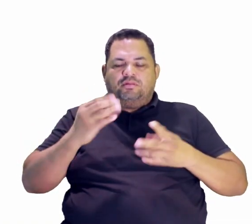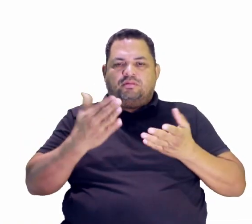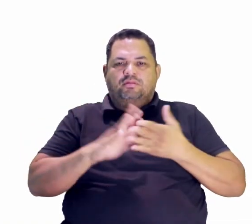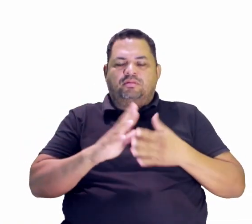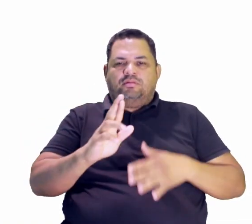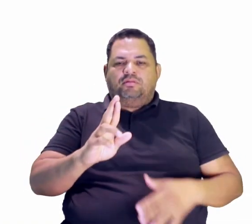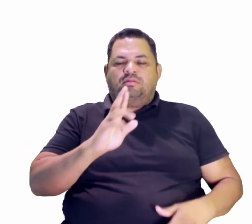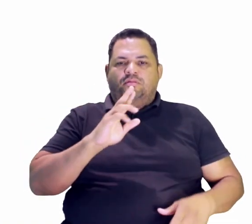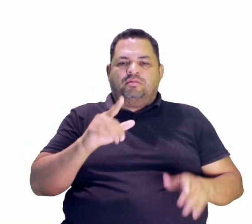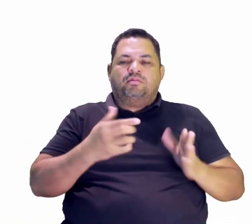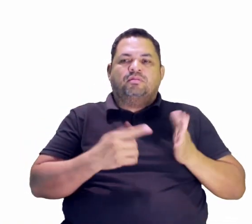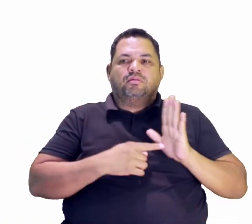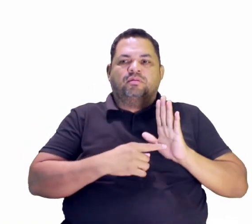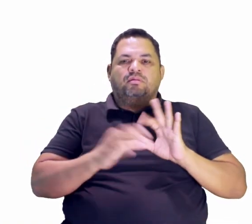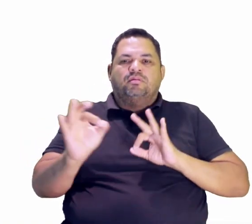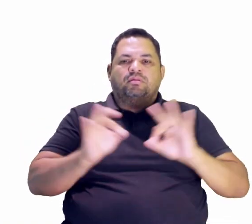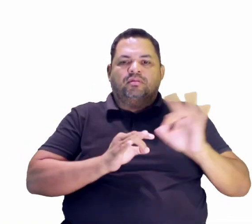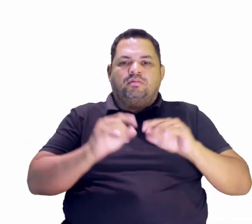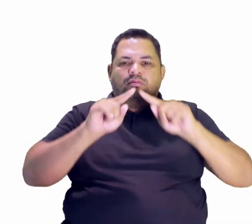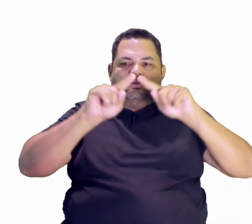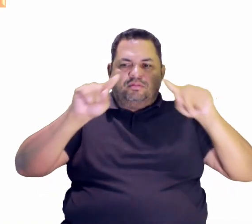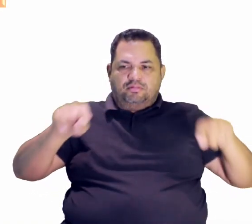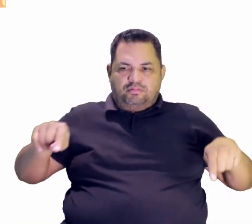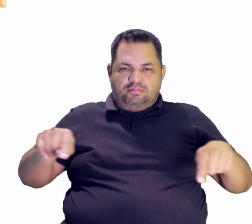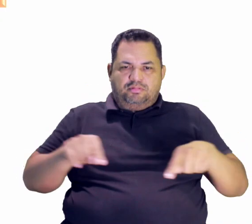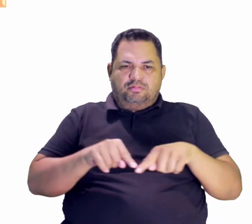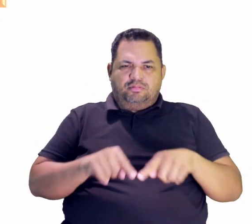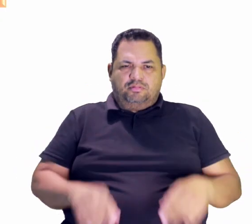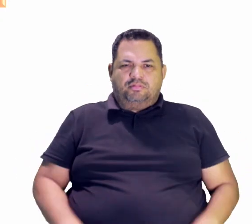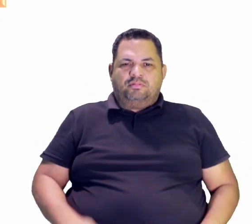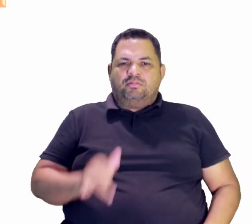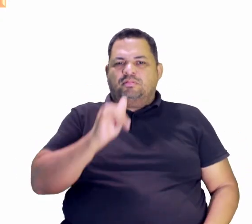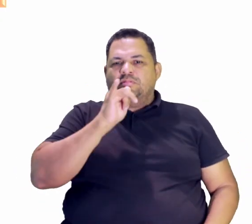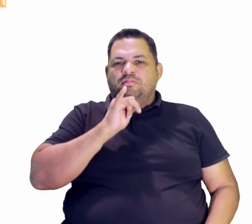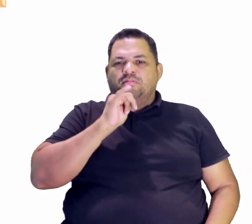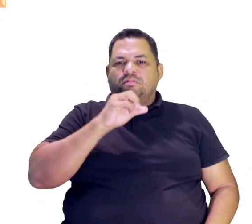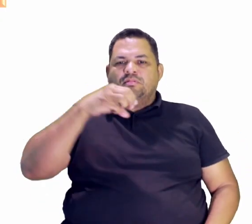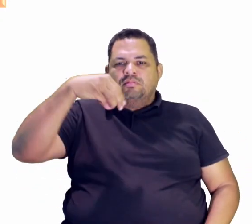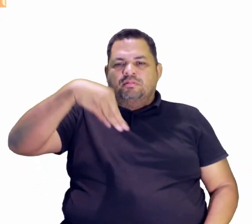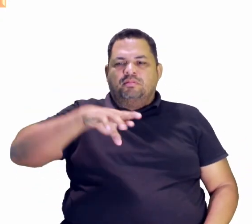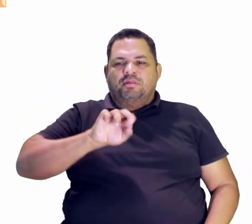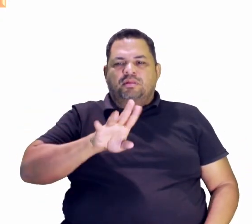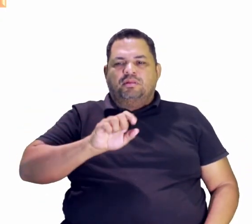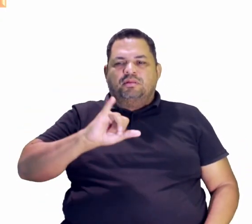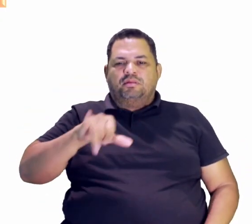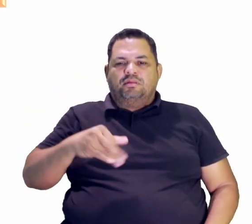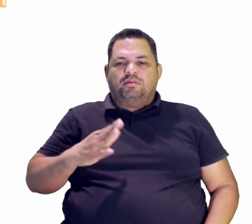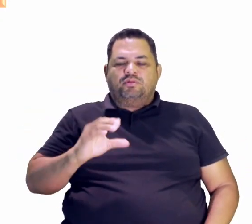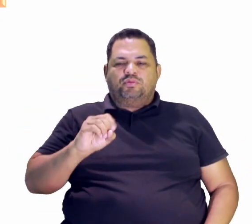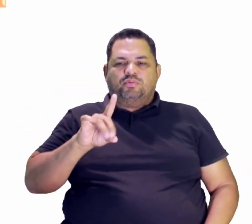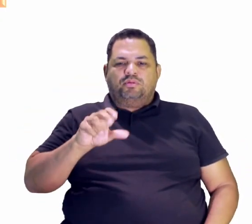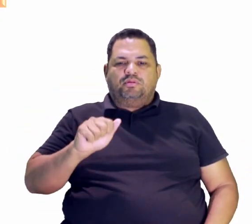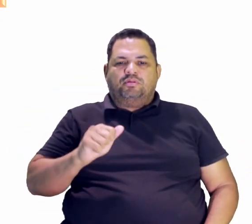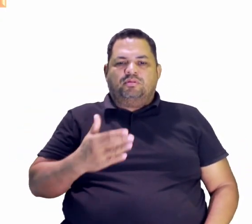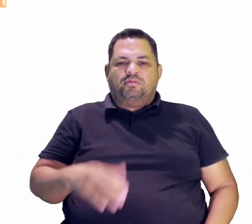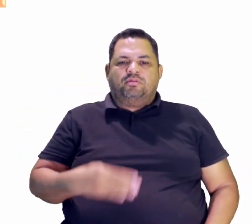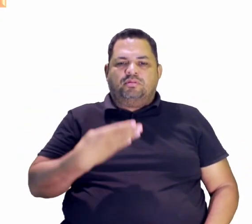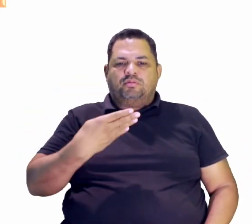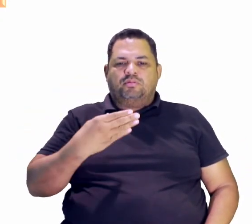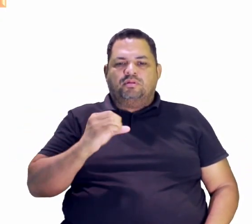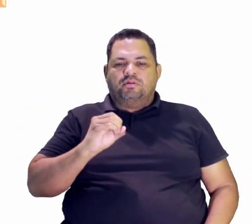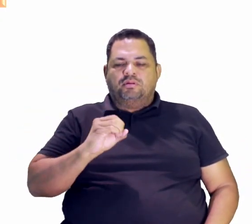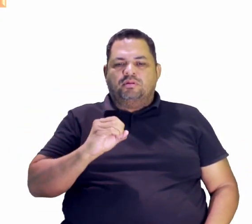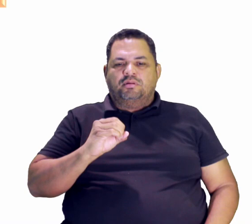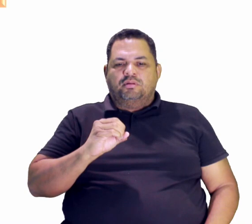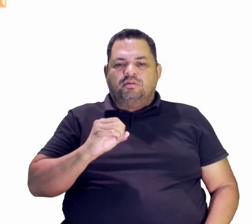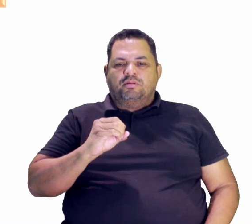resultante traça, forma um triângulo, né? Exemplo da situação de Maria e João. Tá aí, ó. 40 para leste,